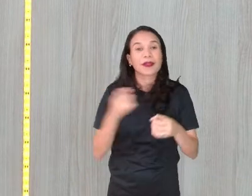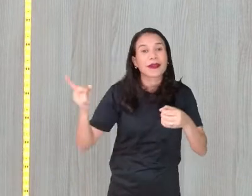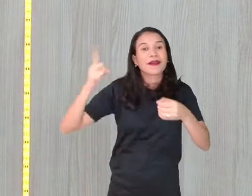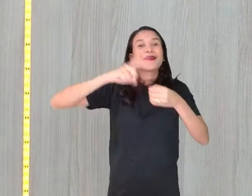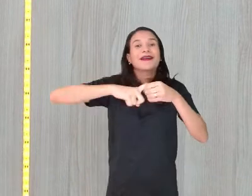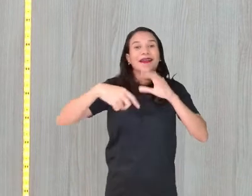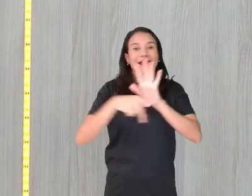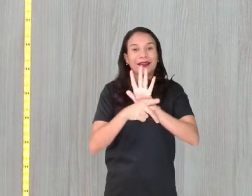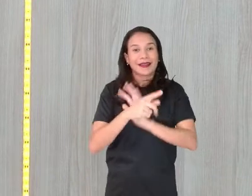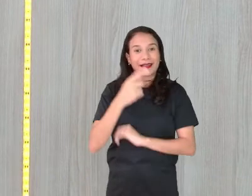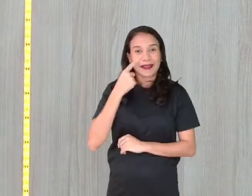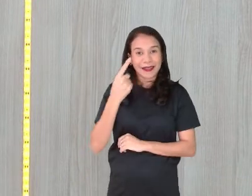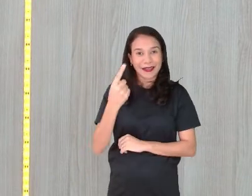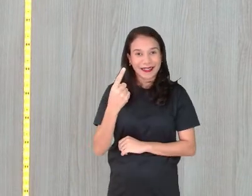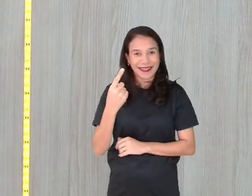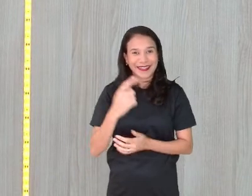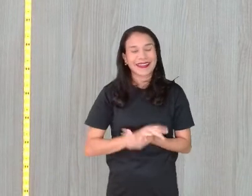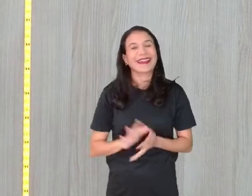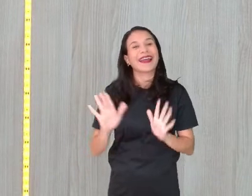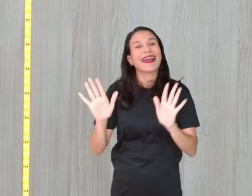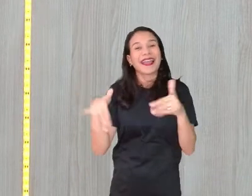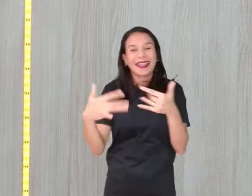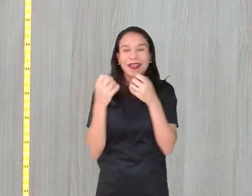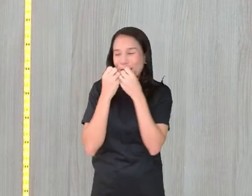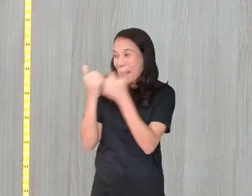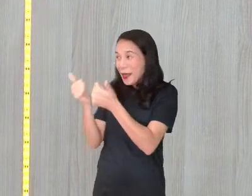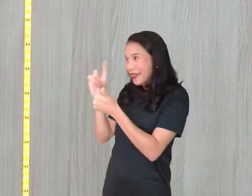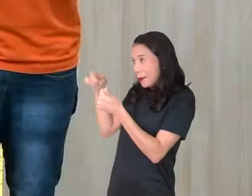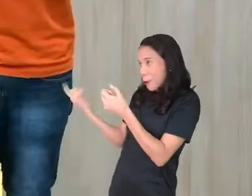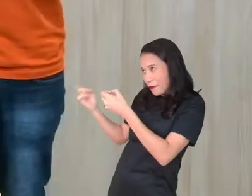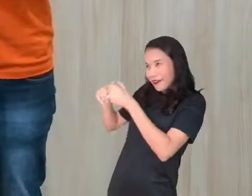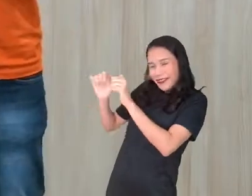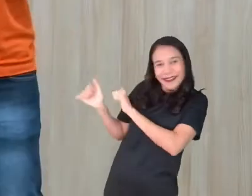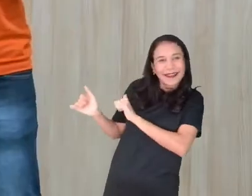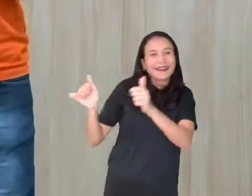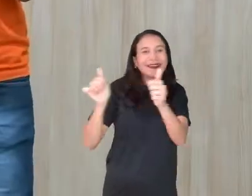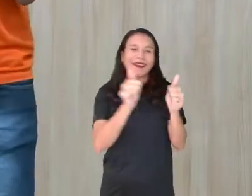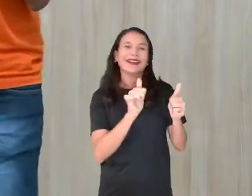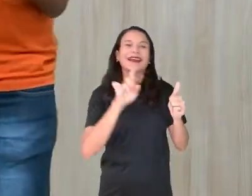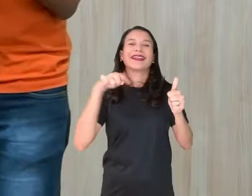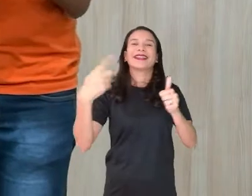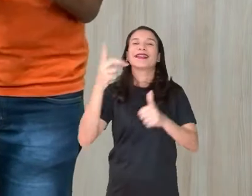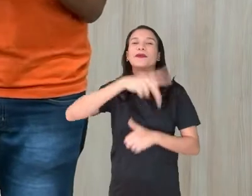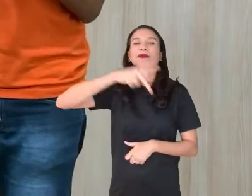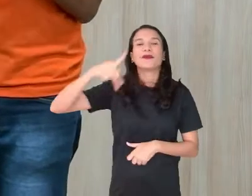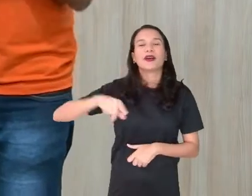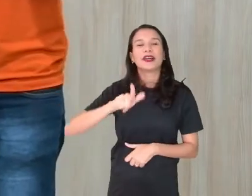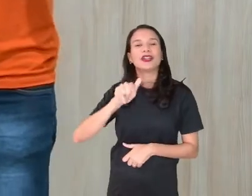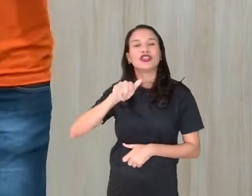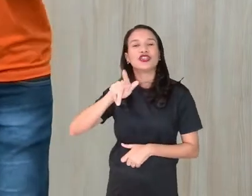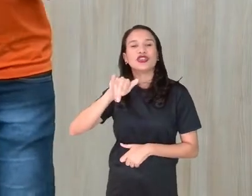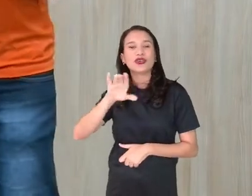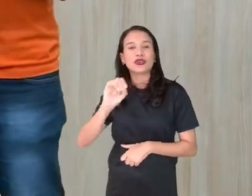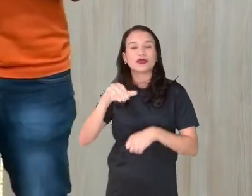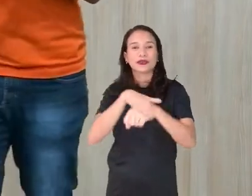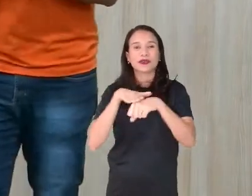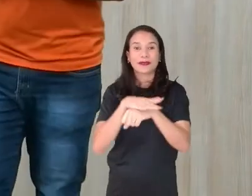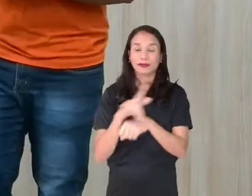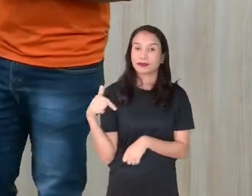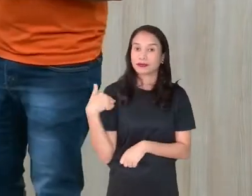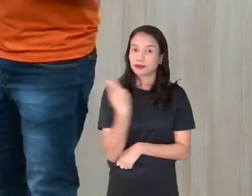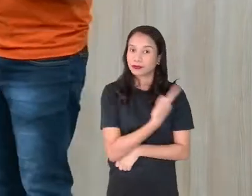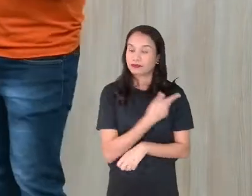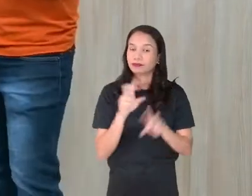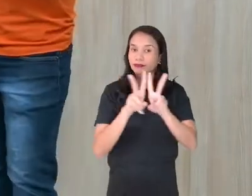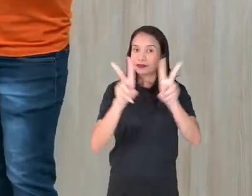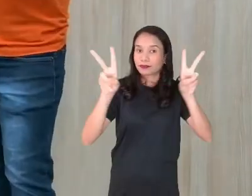Como é? Oi. Vai. Som, oi. Passa Então, para Armando. Vamos falar dos Pampas aqui. Daqui a pouco o professor Geórgio vai falar com a gente, né?